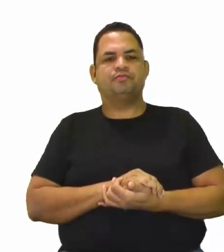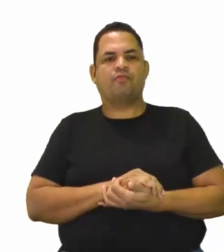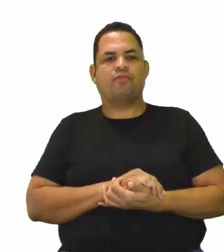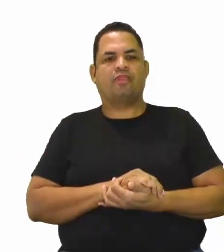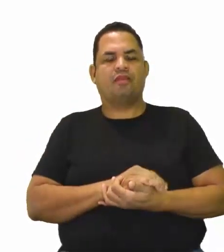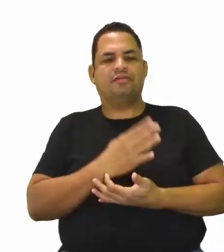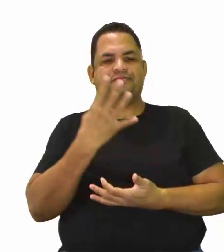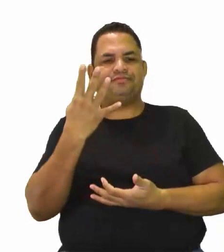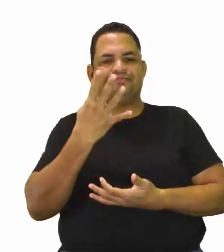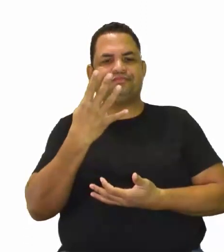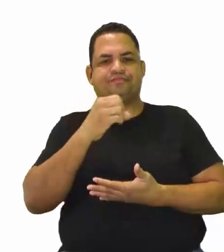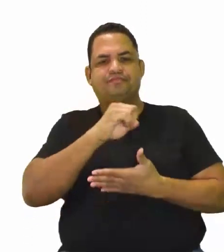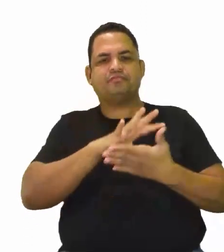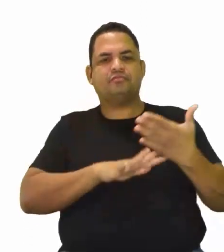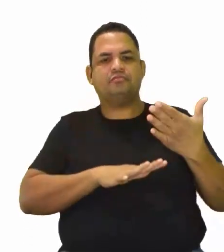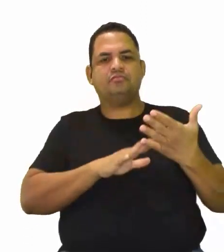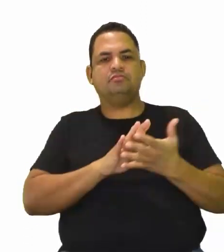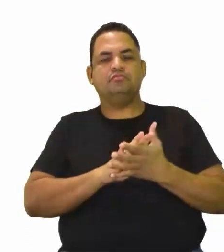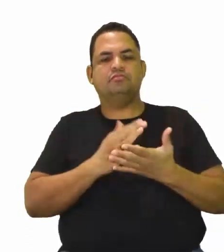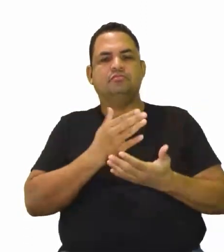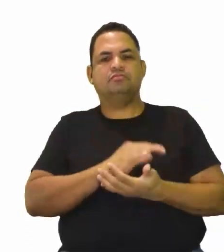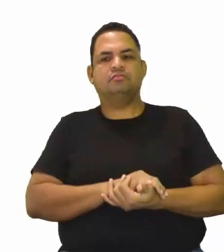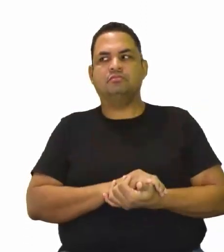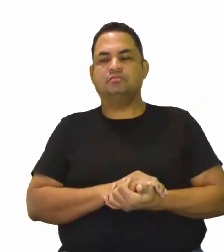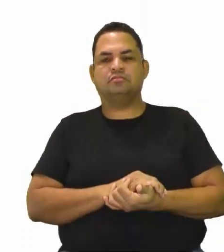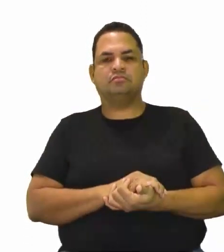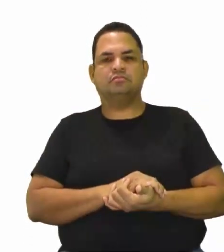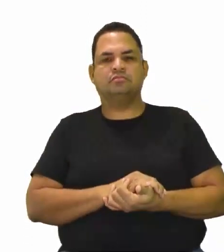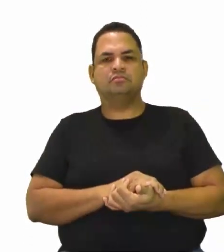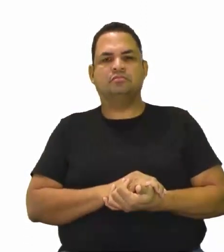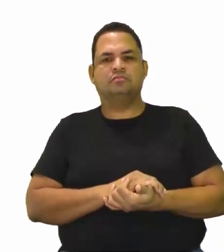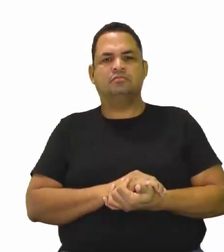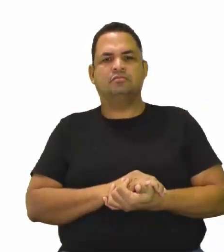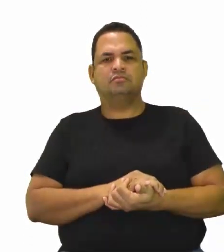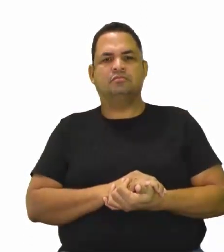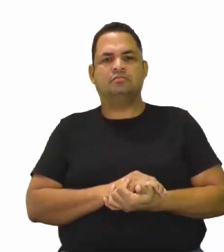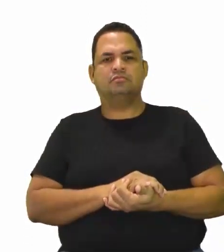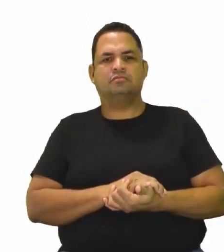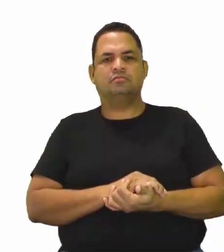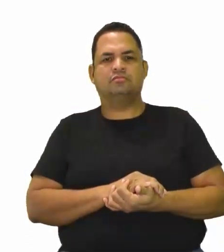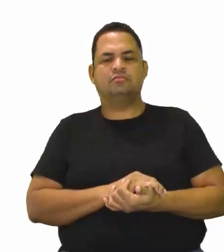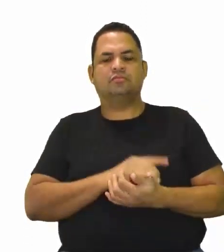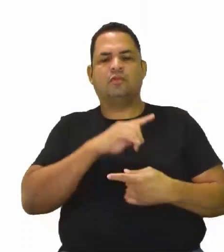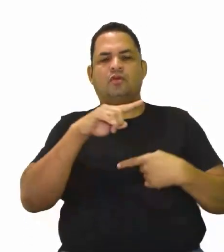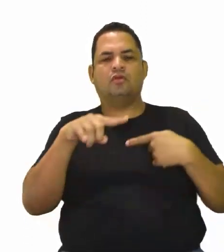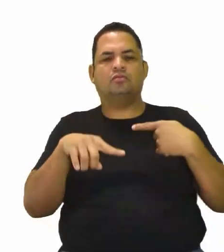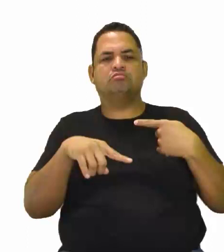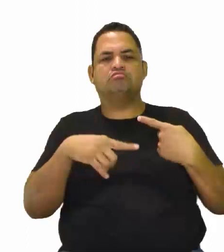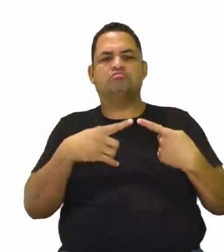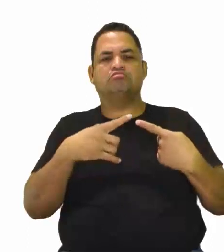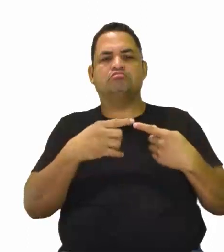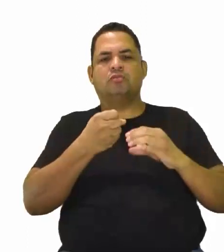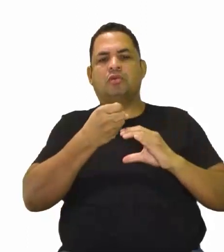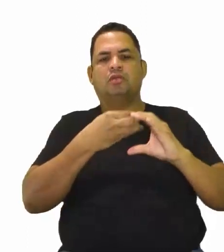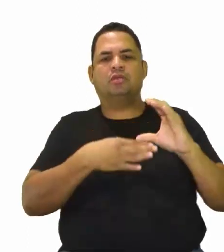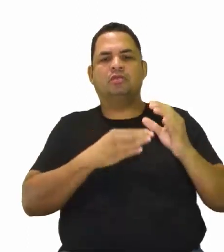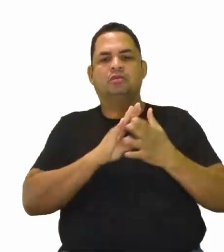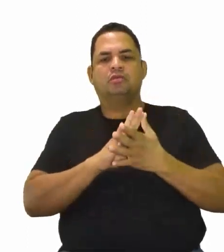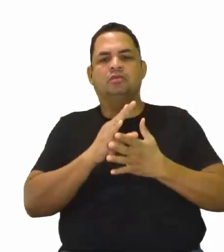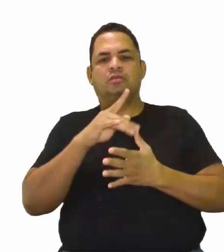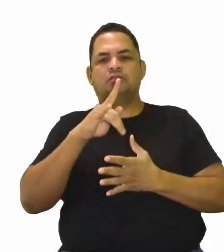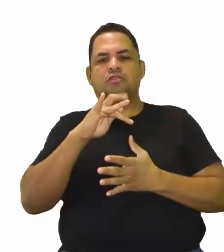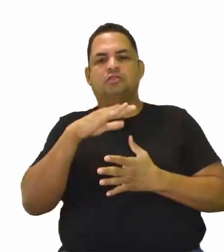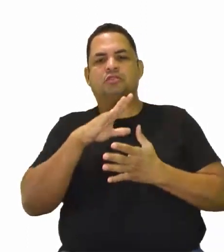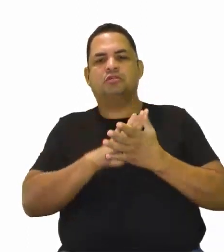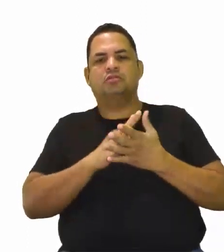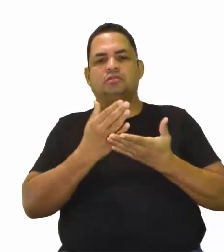Vamos lá para a 4. A 4 ela fala o seguinte: que função teve o DIP, Departamento de